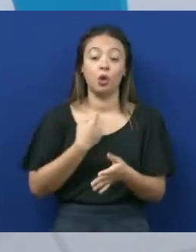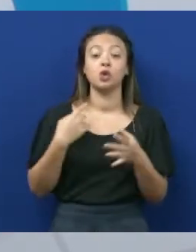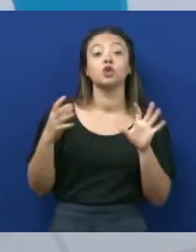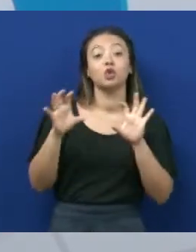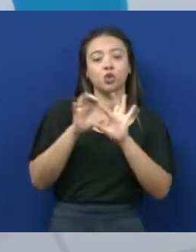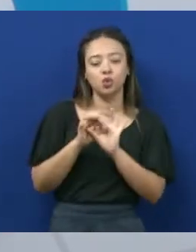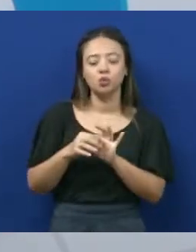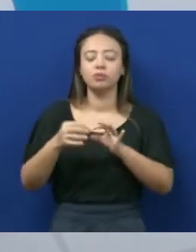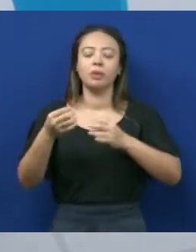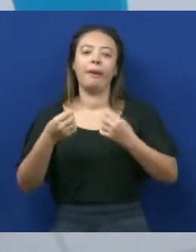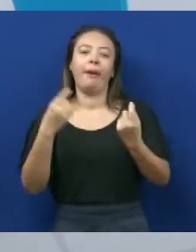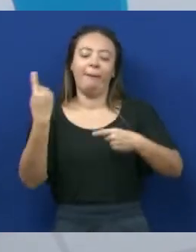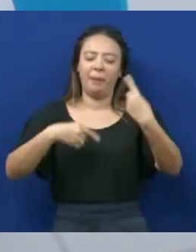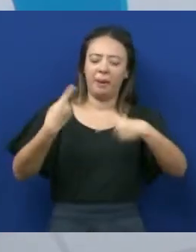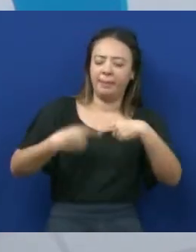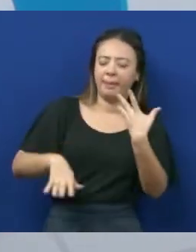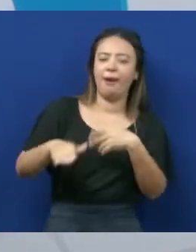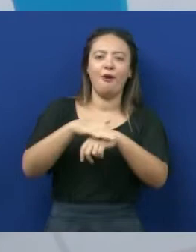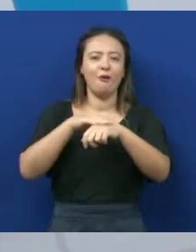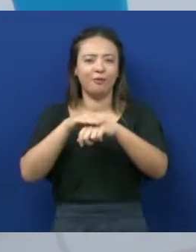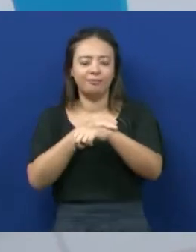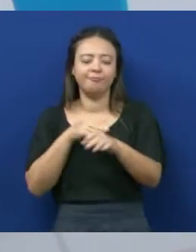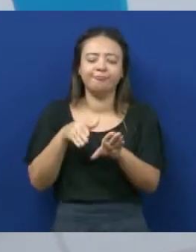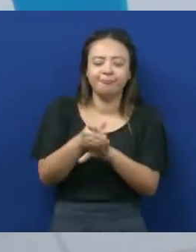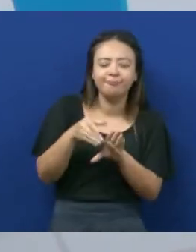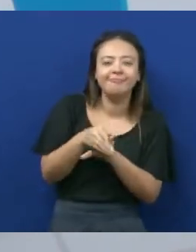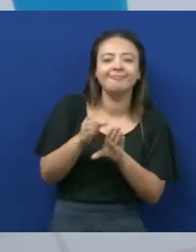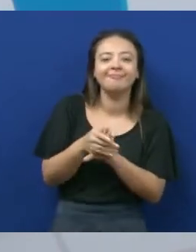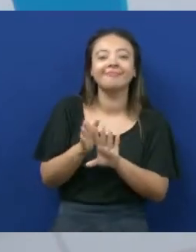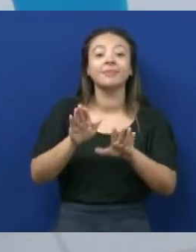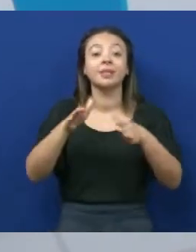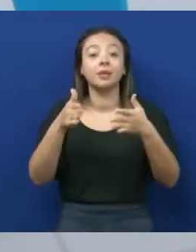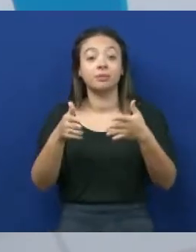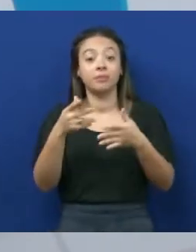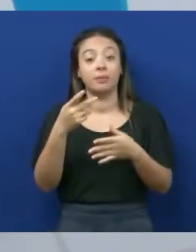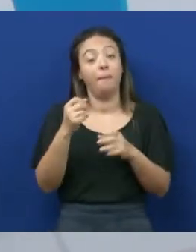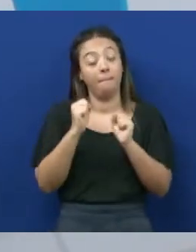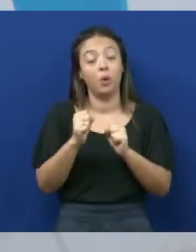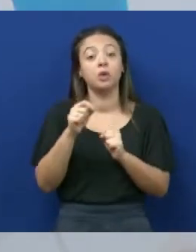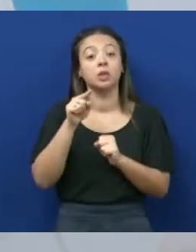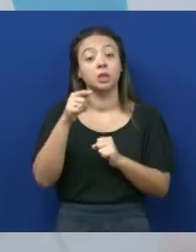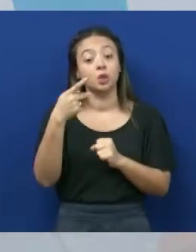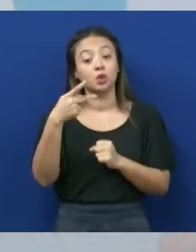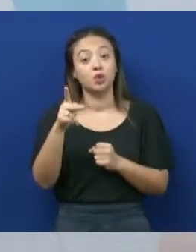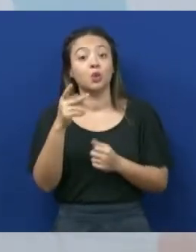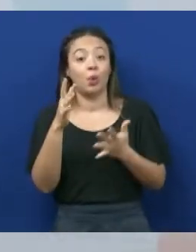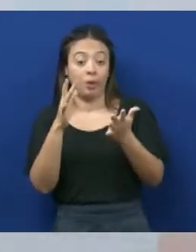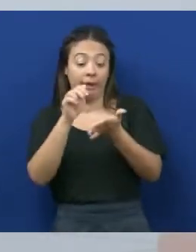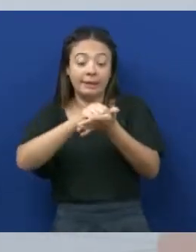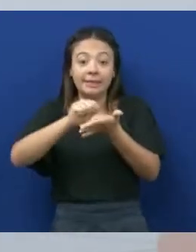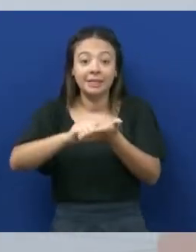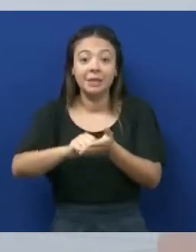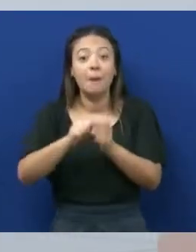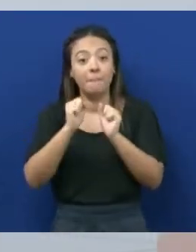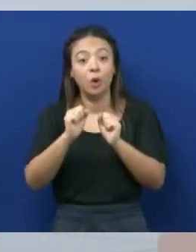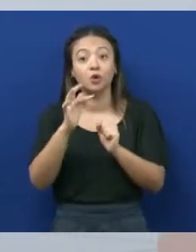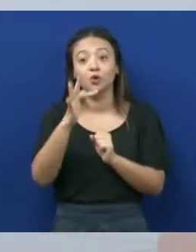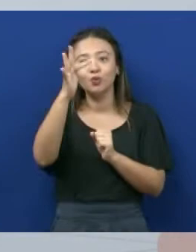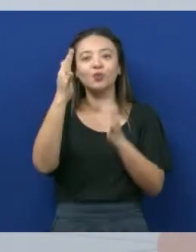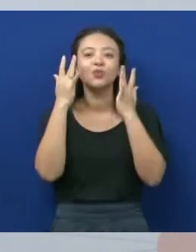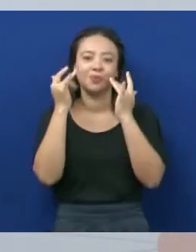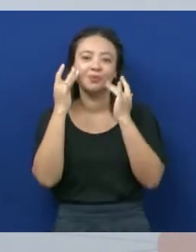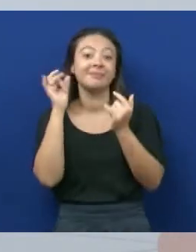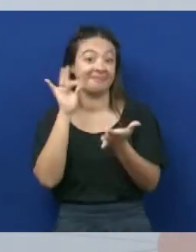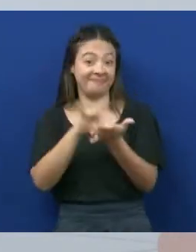lendo, orientando, e quem sabe se seu texto não vai se transformar numa peça de teatro, né, gente? Então, vamos lá no